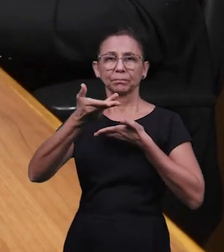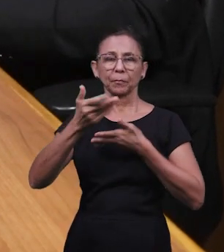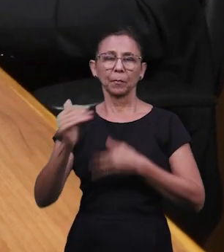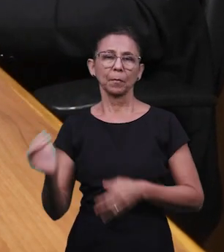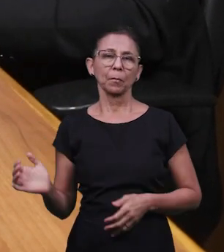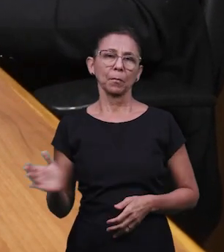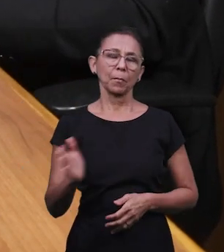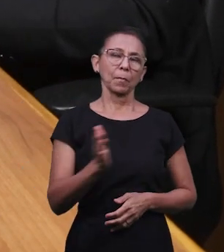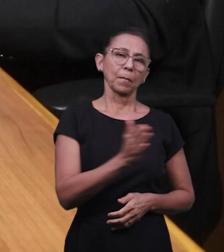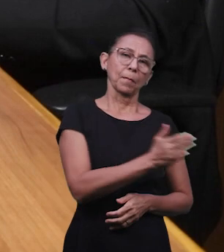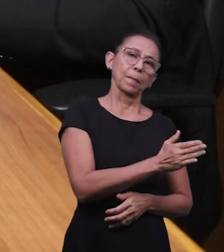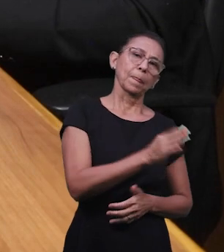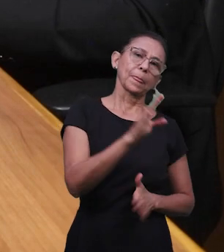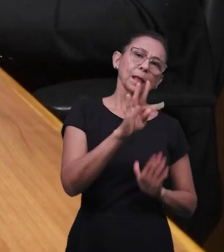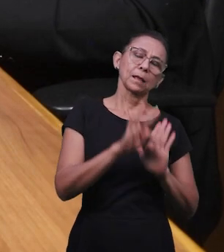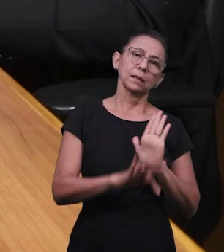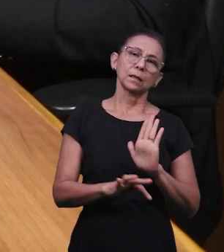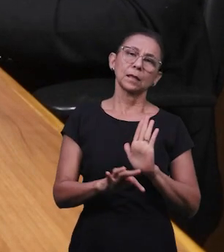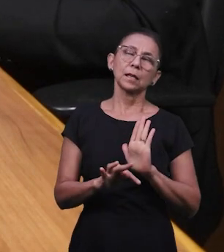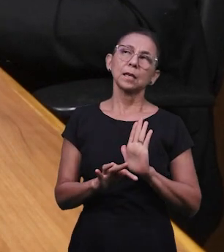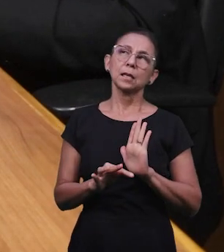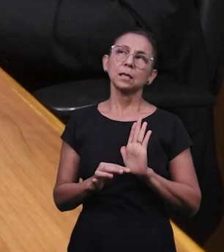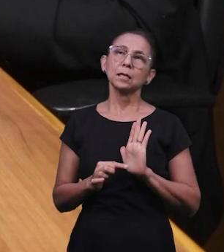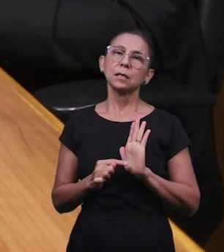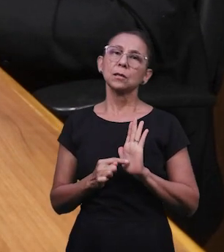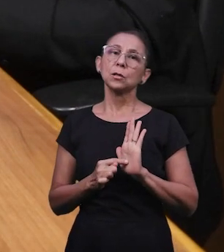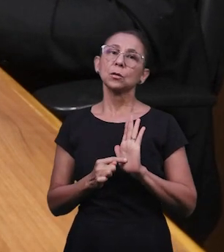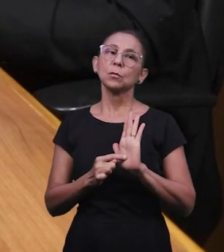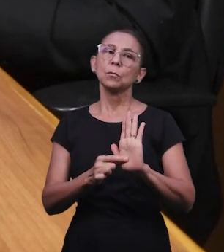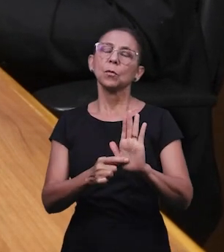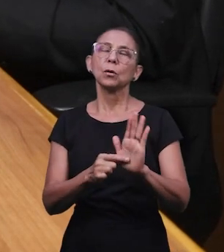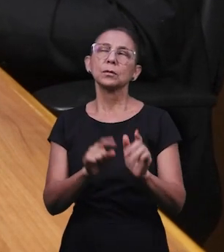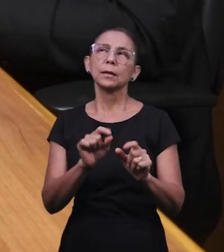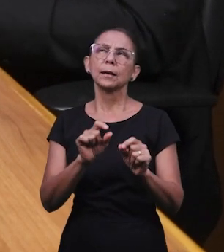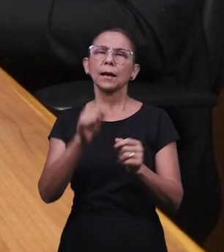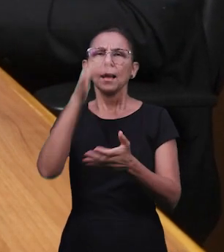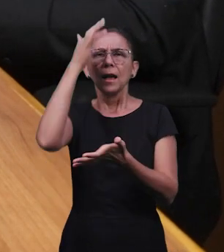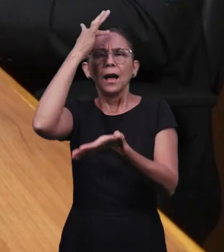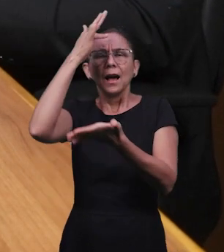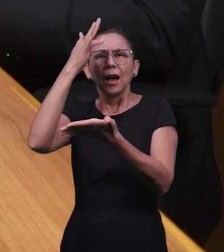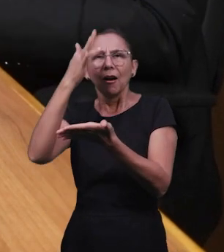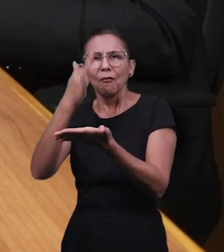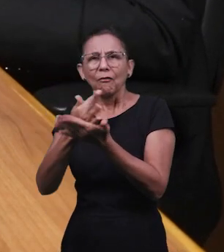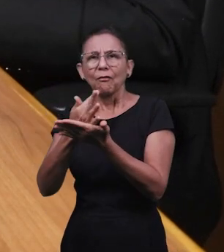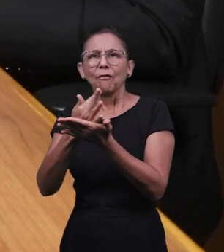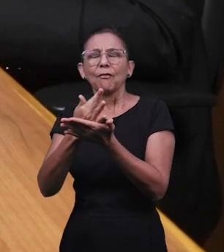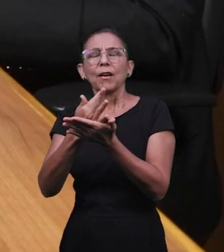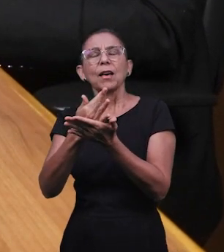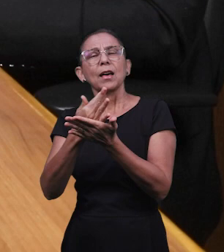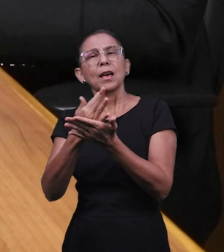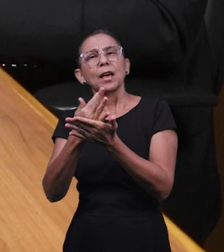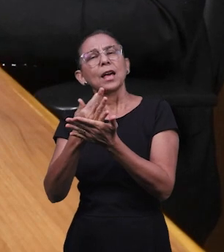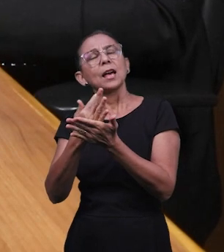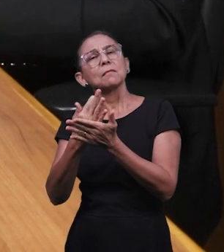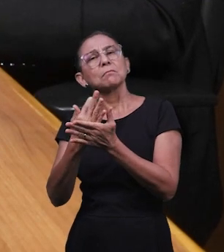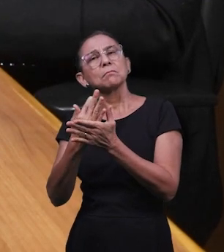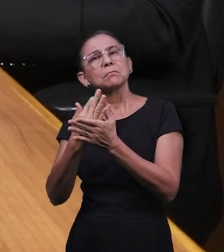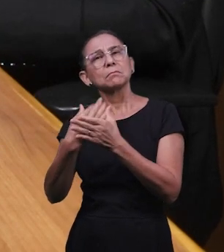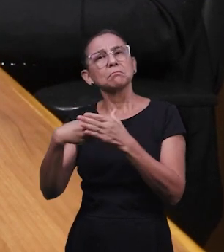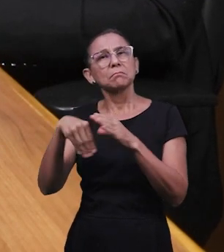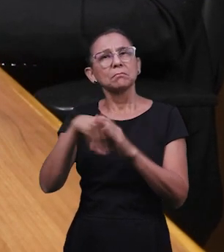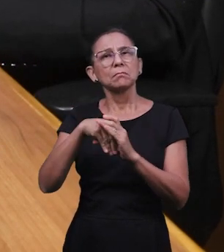ele define de maneira maravilhosa a fé bíblica, né? A fé salvadora. A